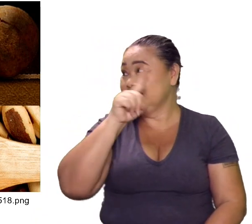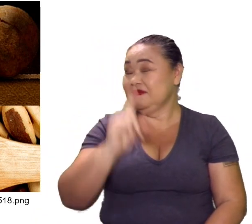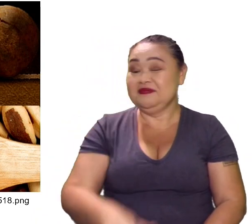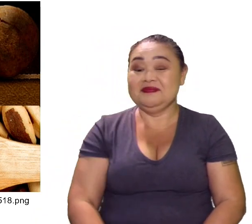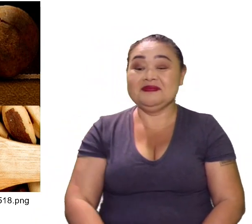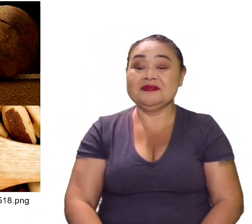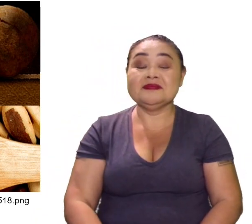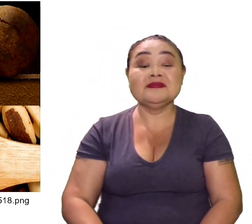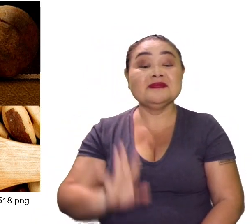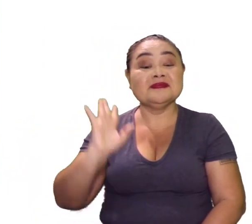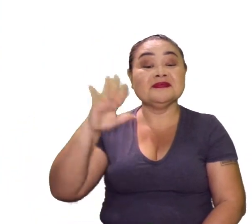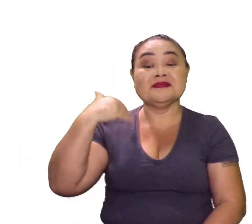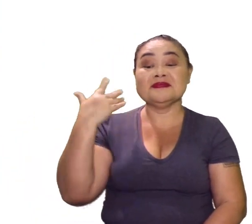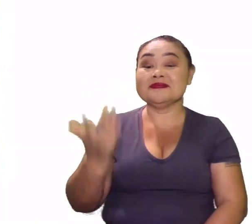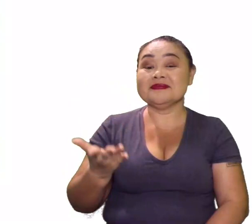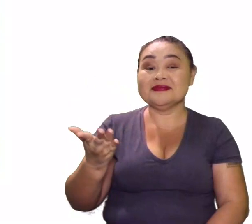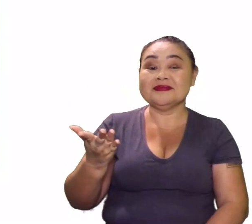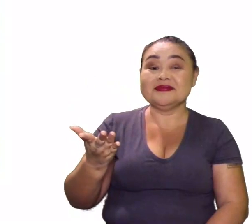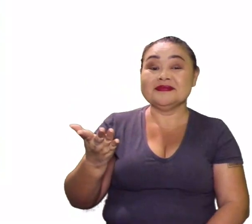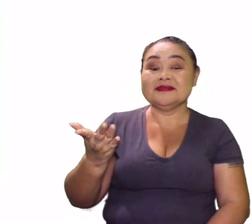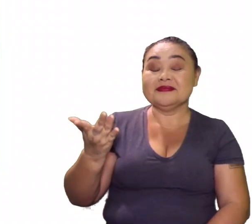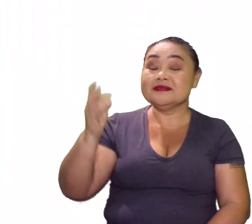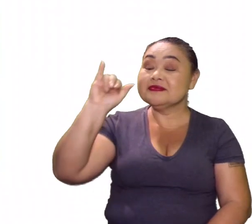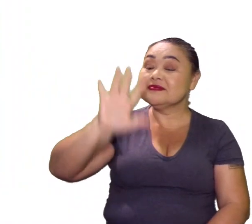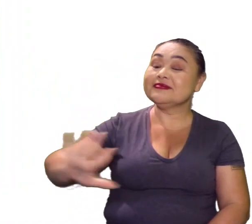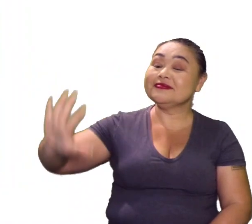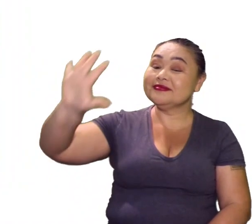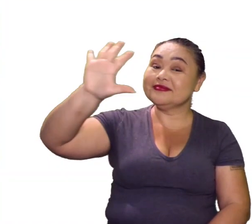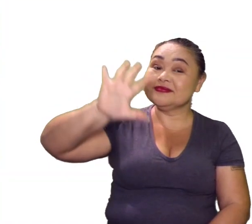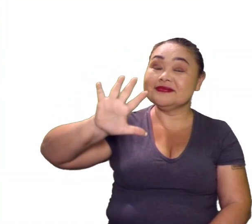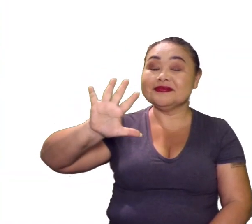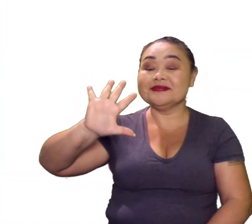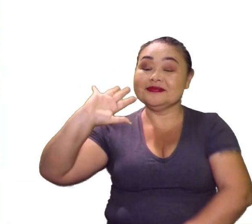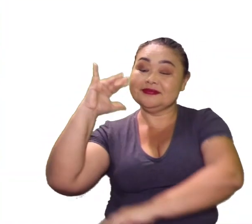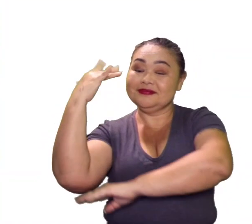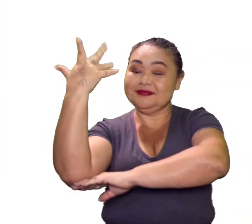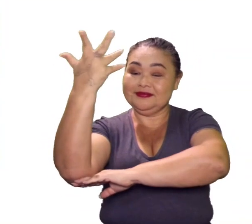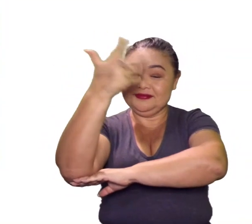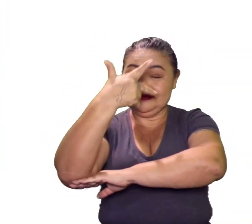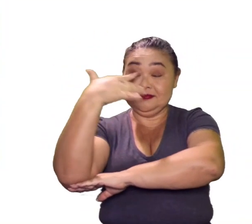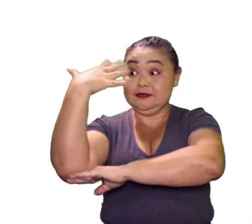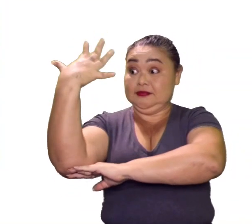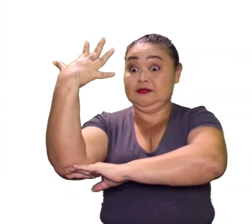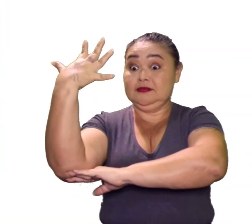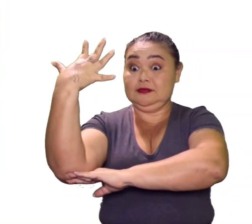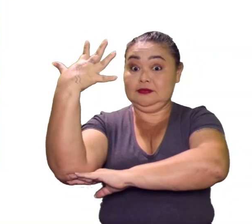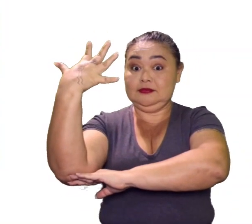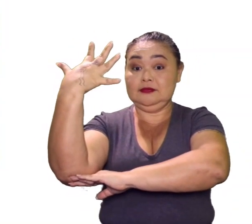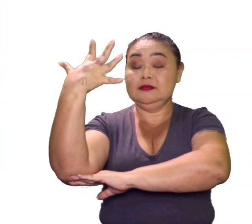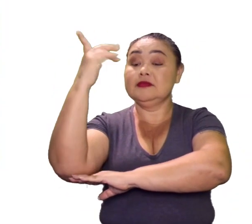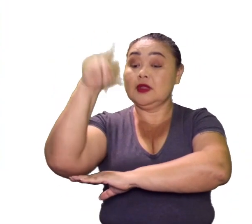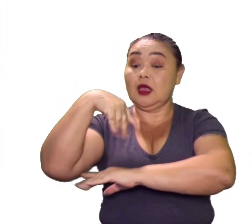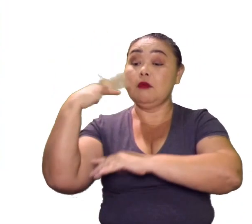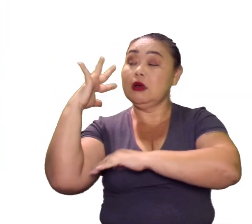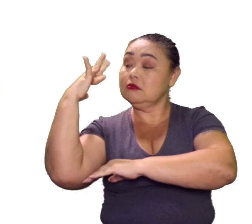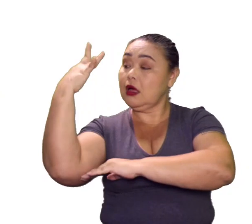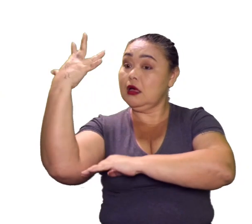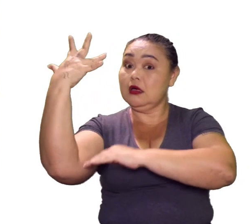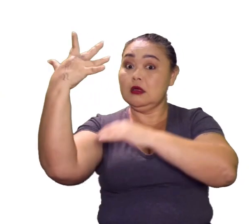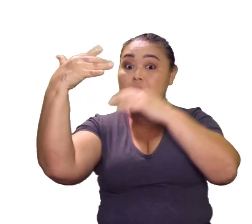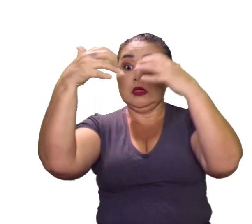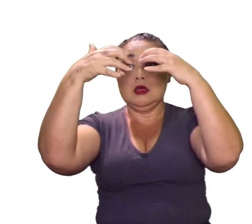Ó. Então, olha aí a imagem da mata de terra firme. É uma mata fechada, uma